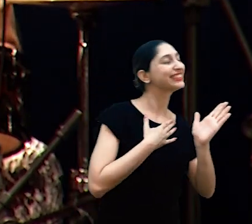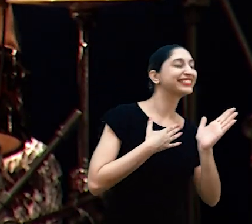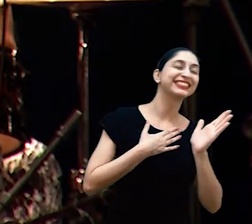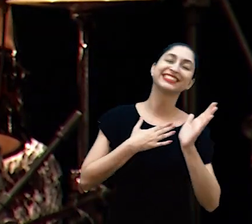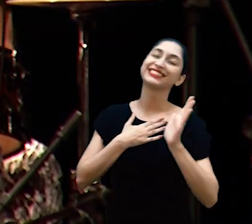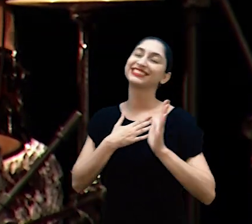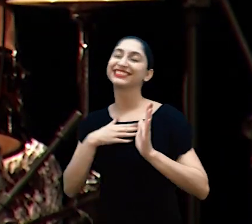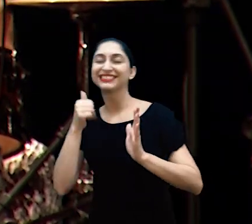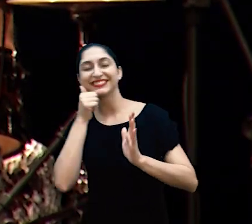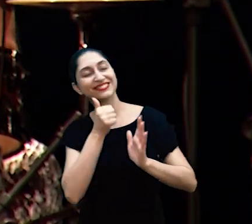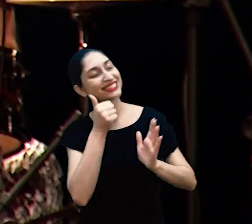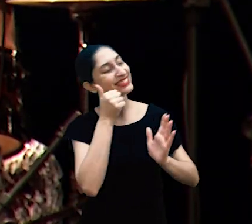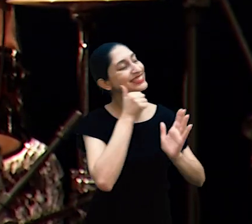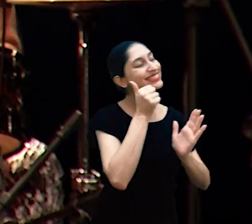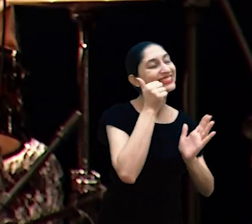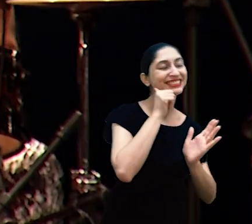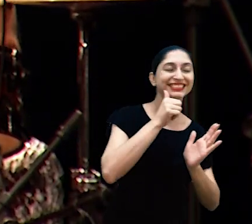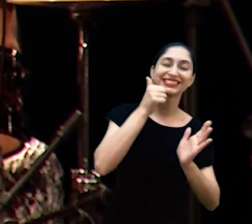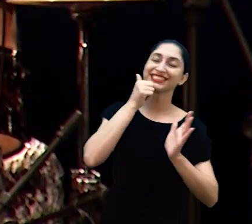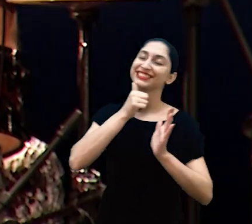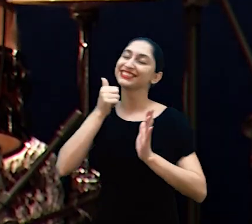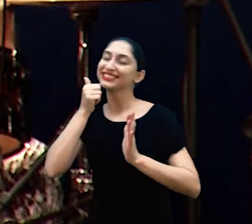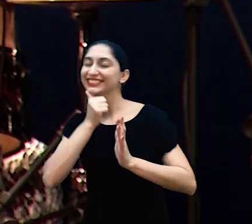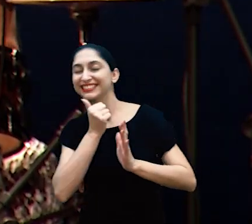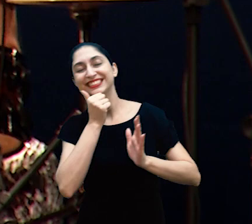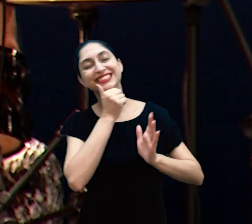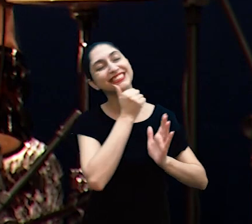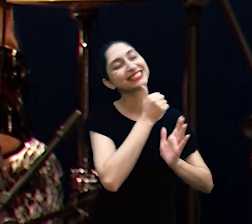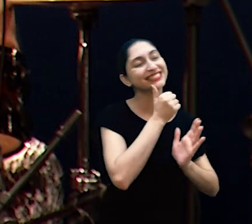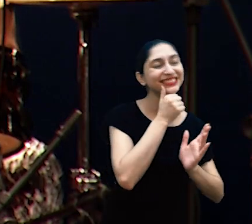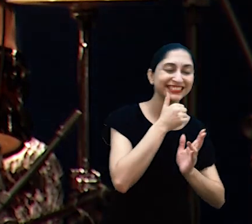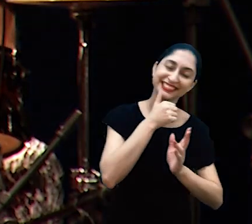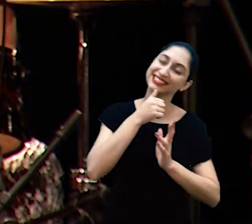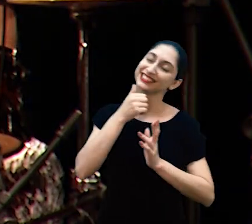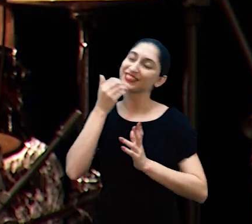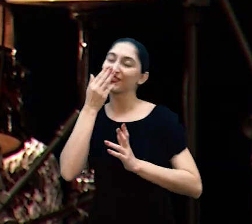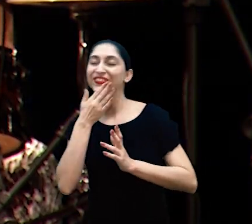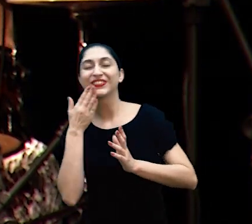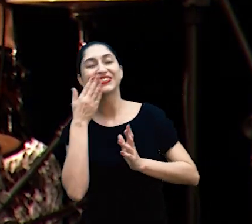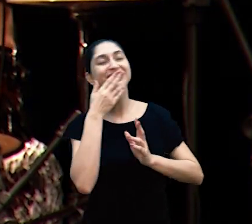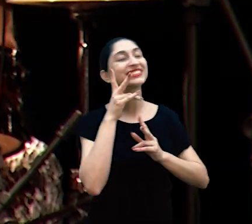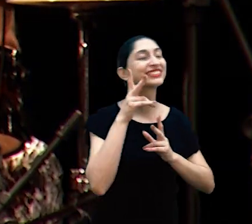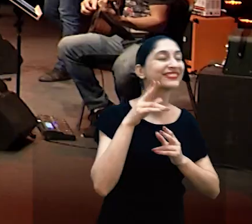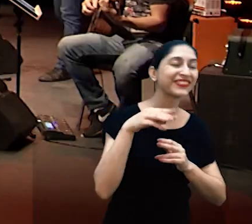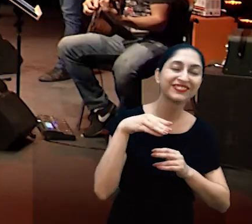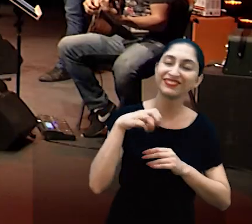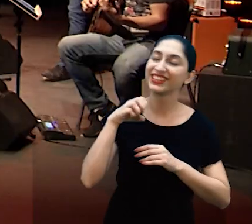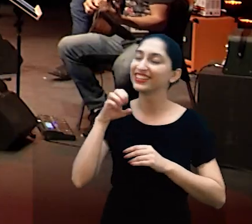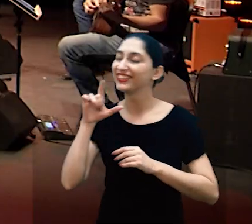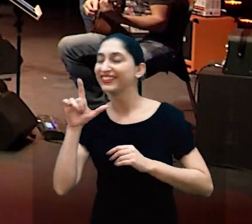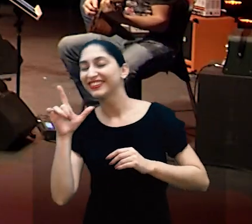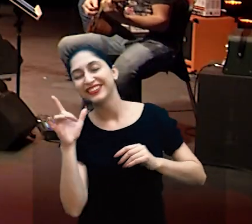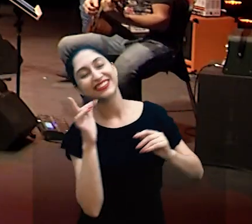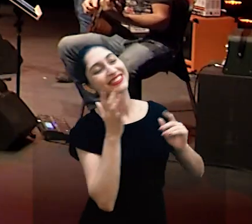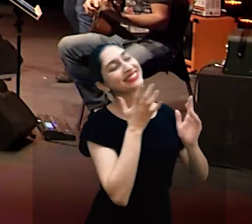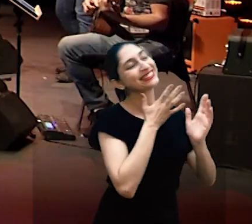com a minha menina, meu pedacinho de mel, mel,